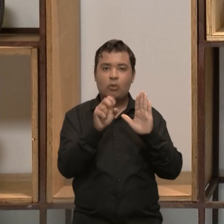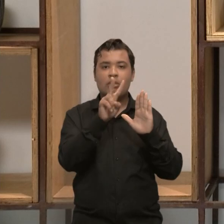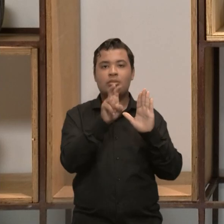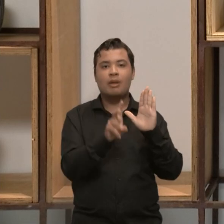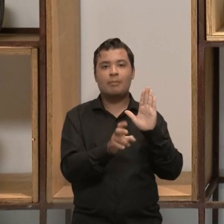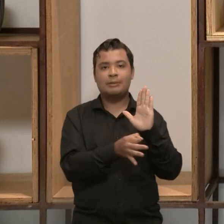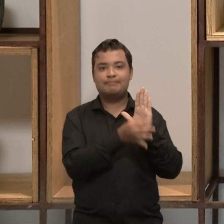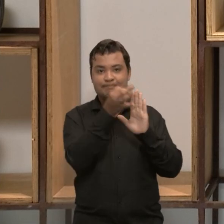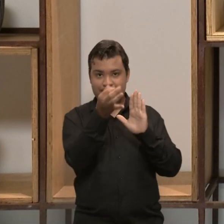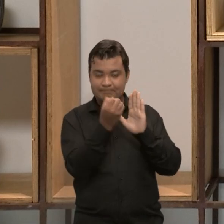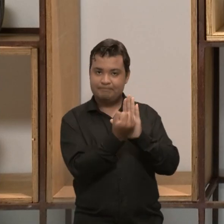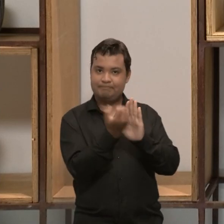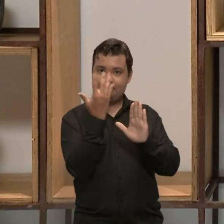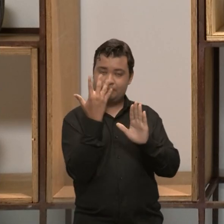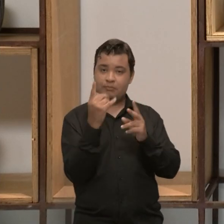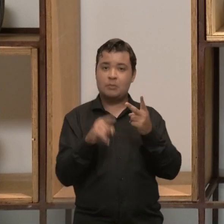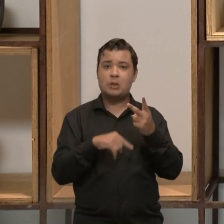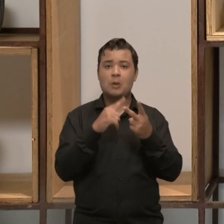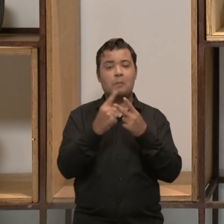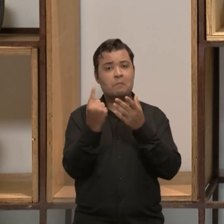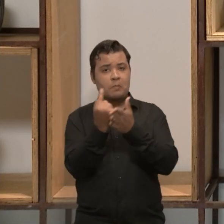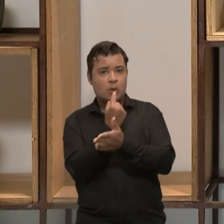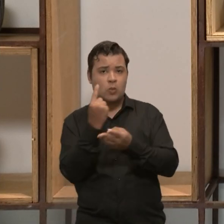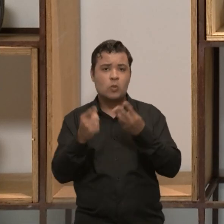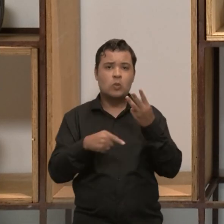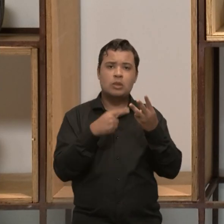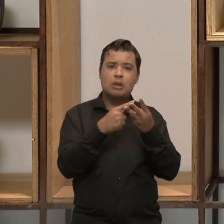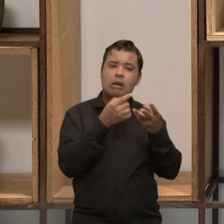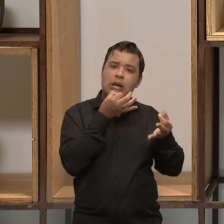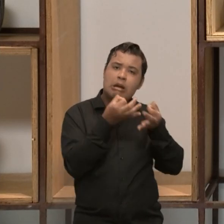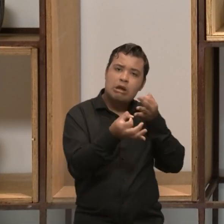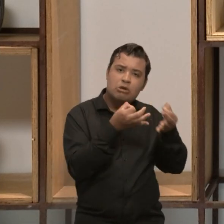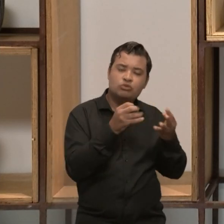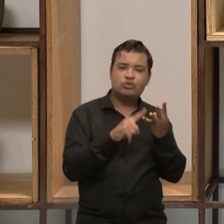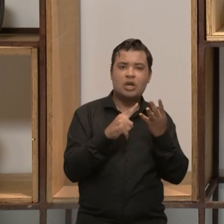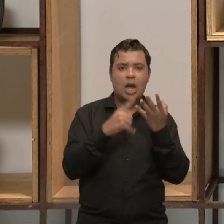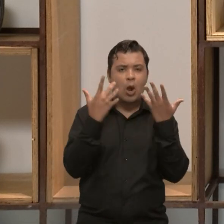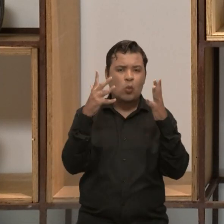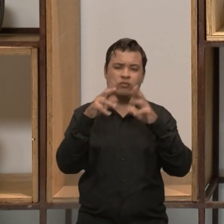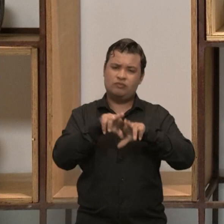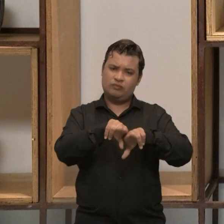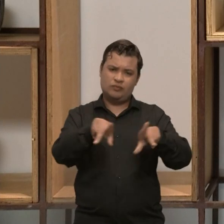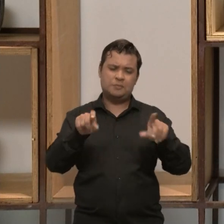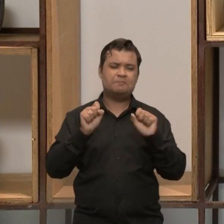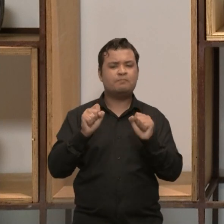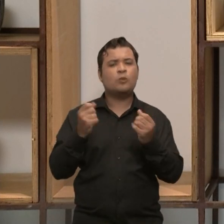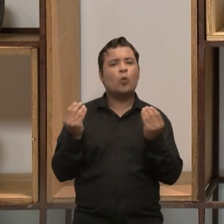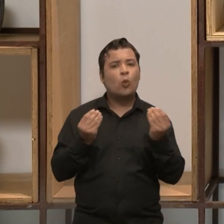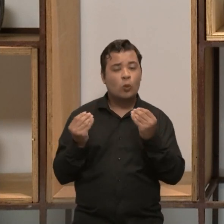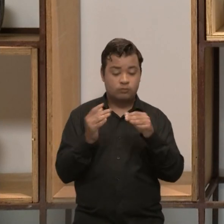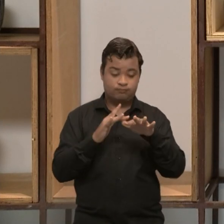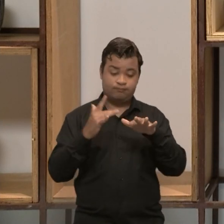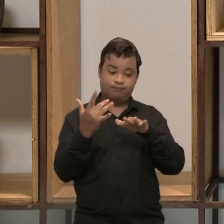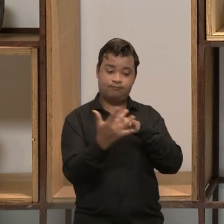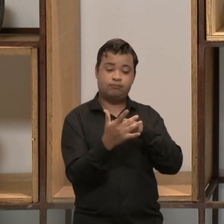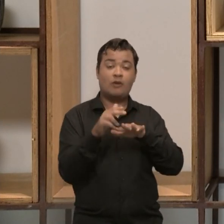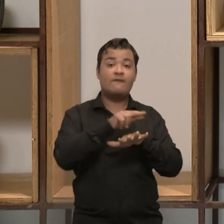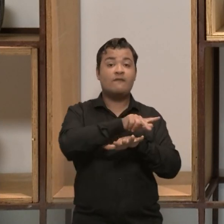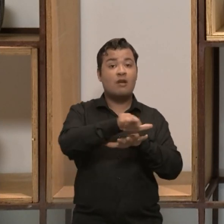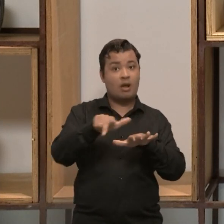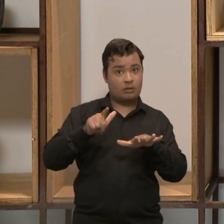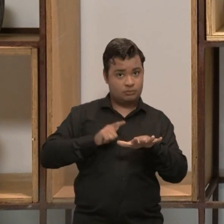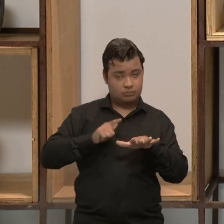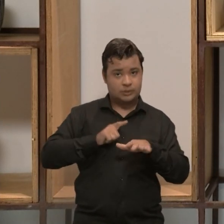tema, perguntas, críticas, elogios. Você faz isso pelas nossas diferentes redes sociais. A gente